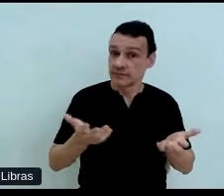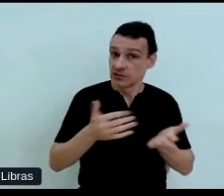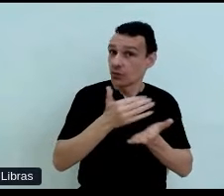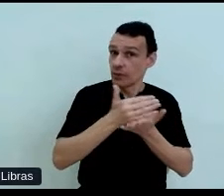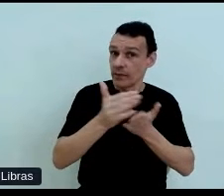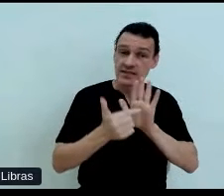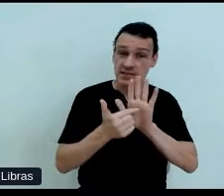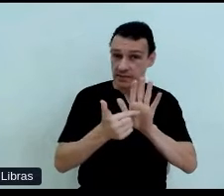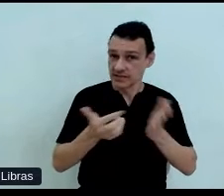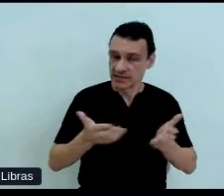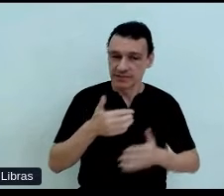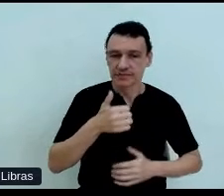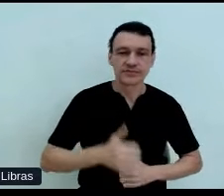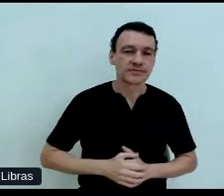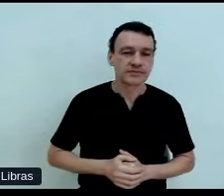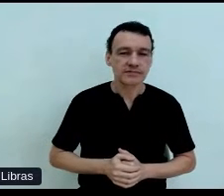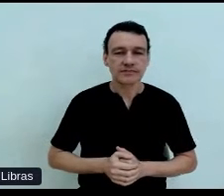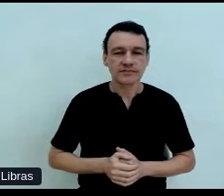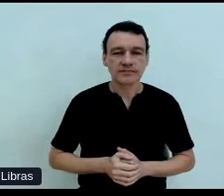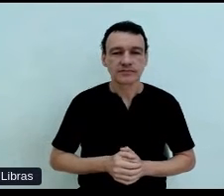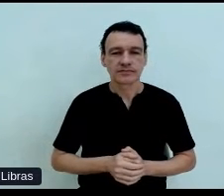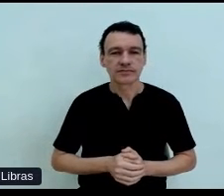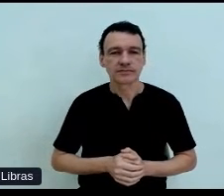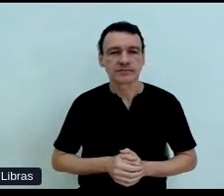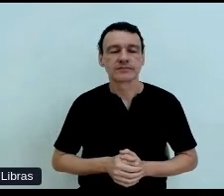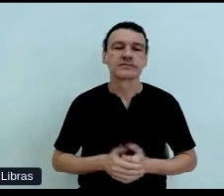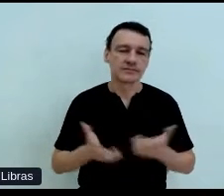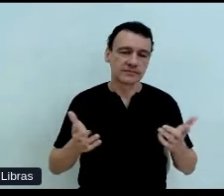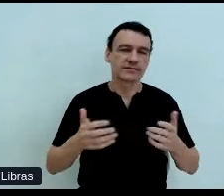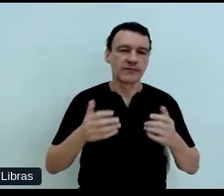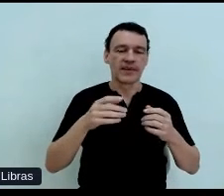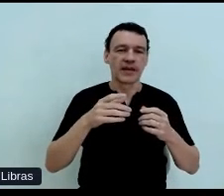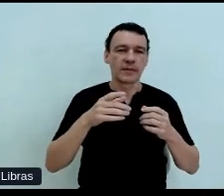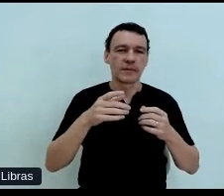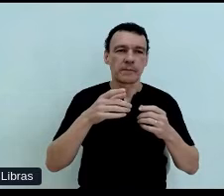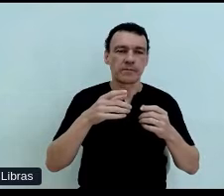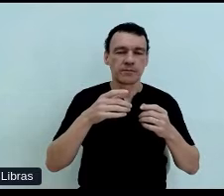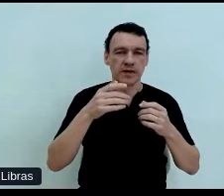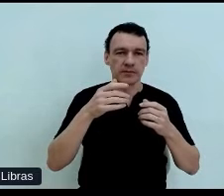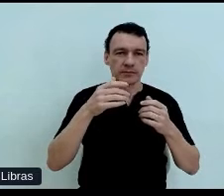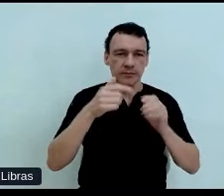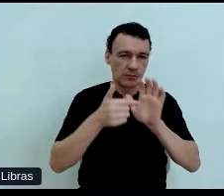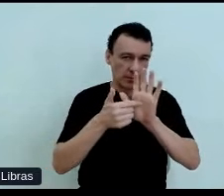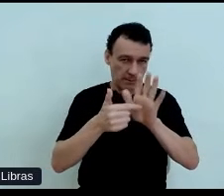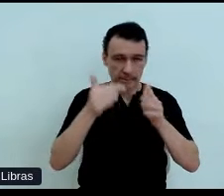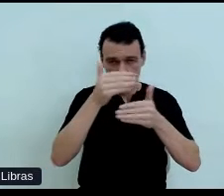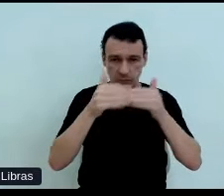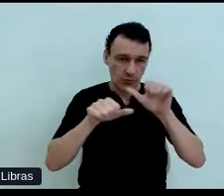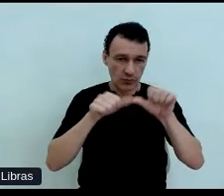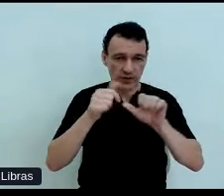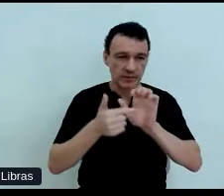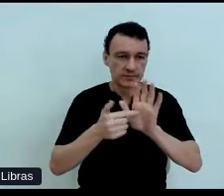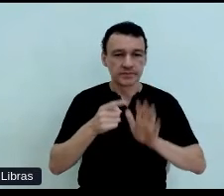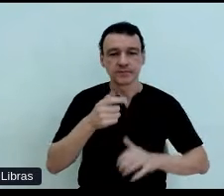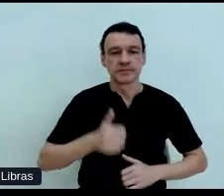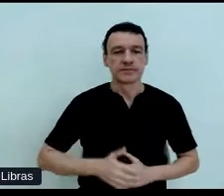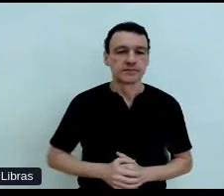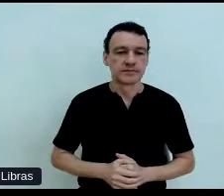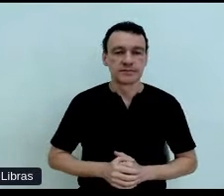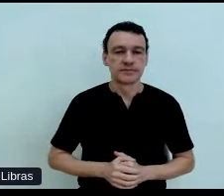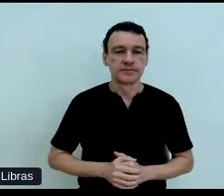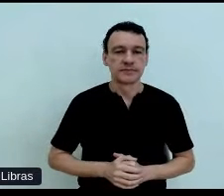Então, vamos para a parte compartilhada. Deixa eu só trazer um pouquinho mais para perto aqui para facilitar também a minha